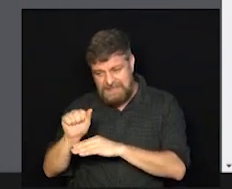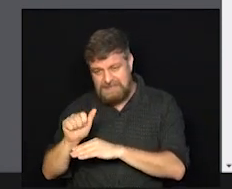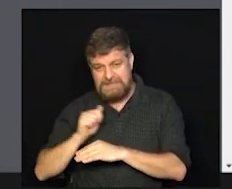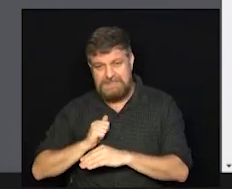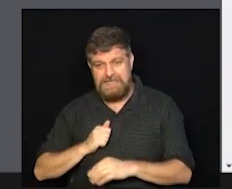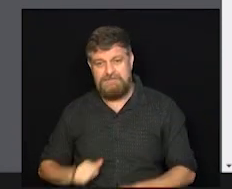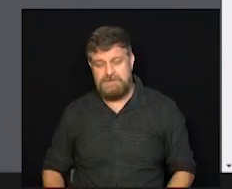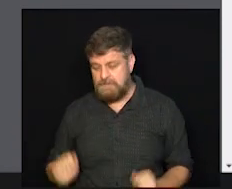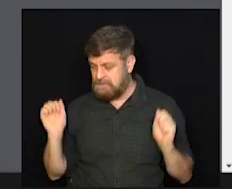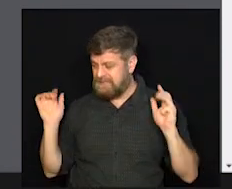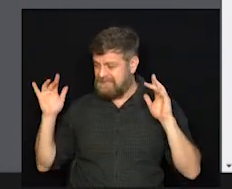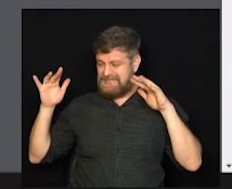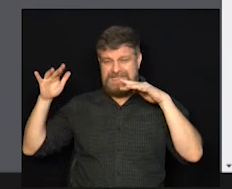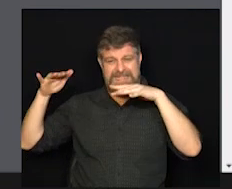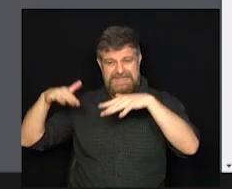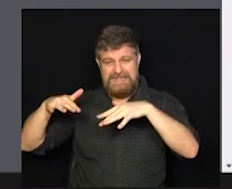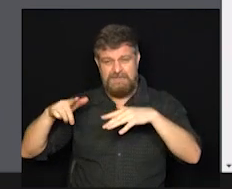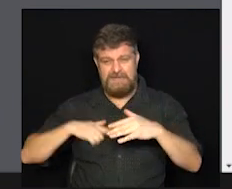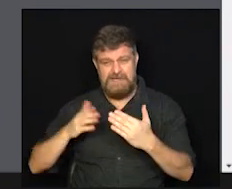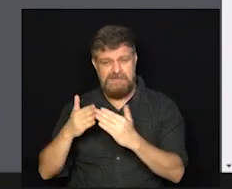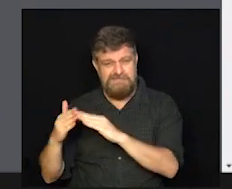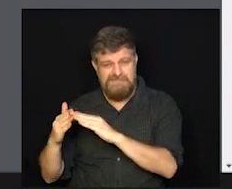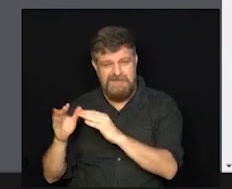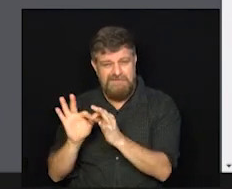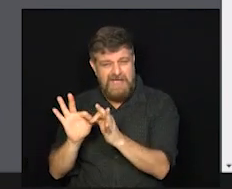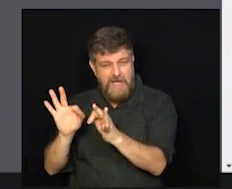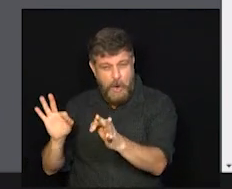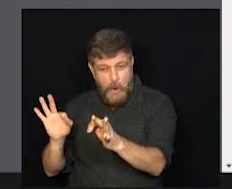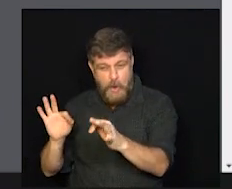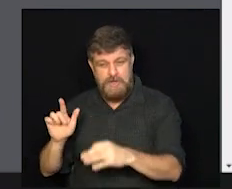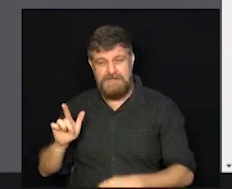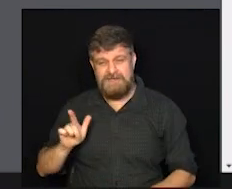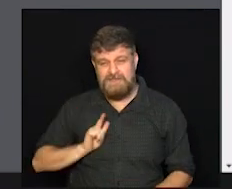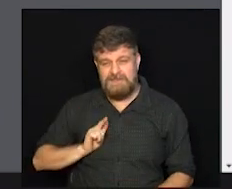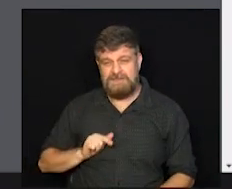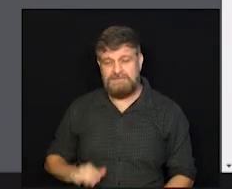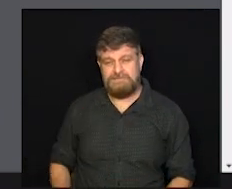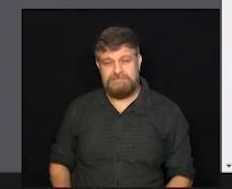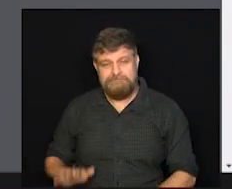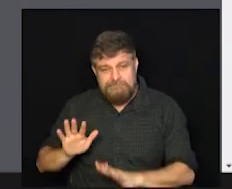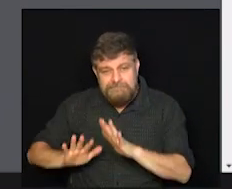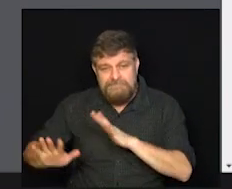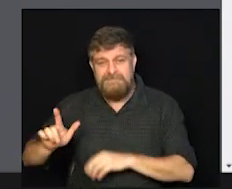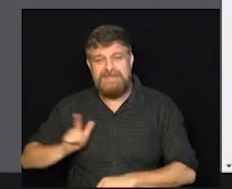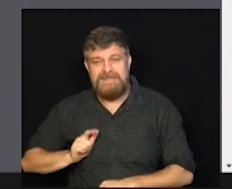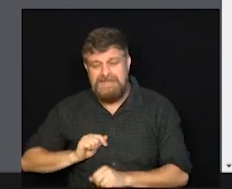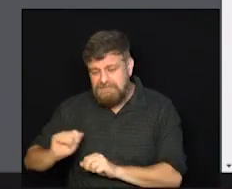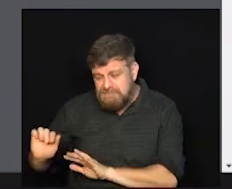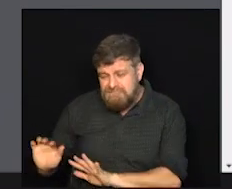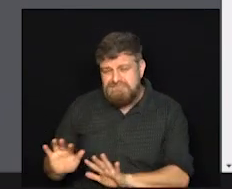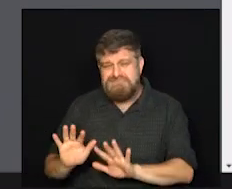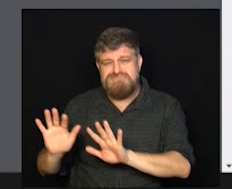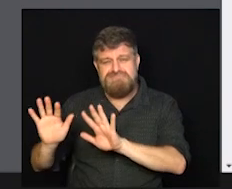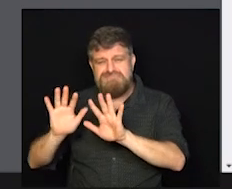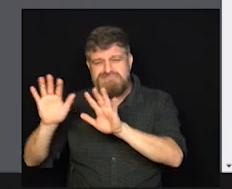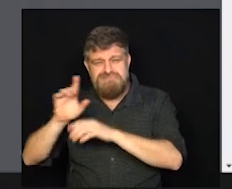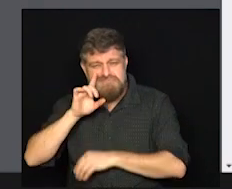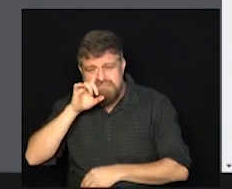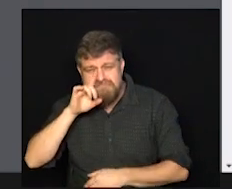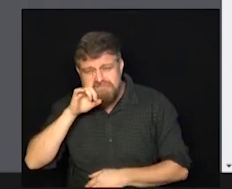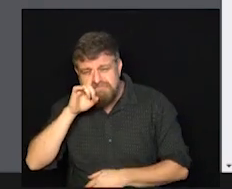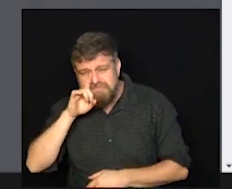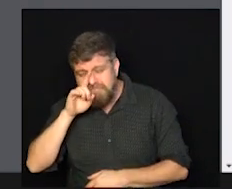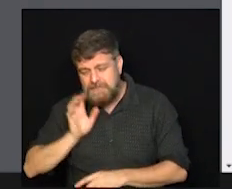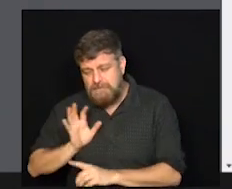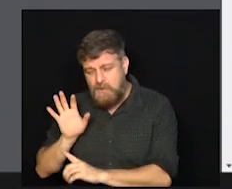redor e tiveram-se expostas à questão de gases nocivos, também a